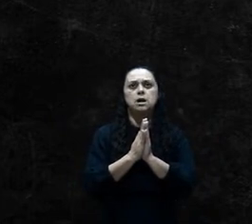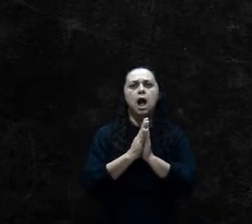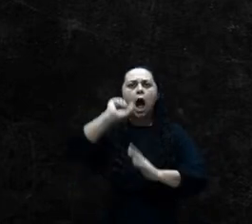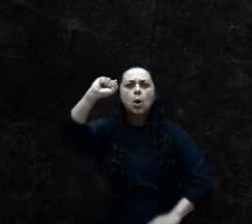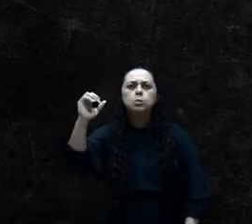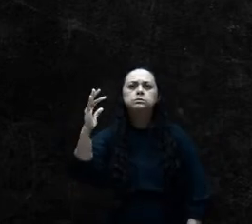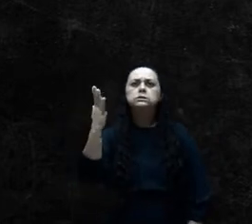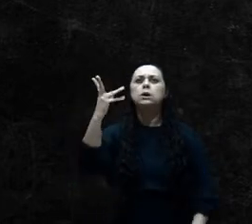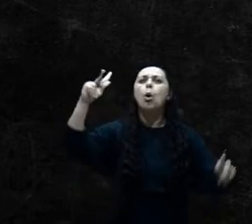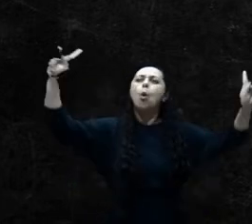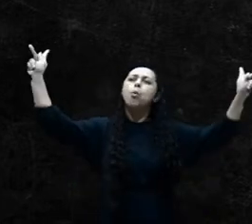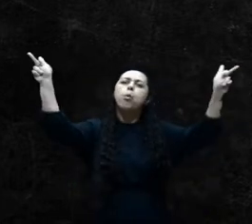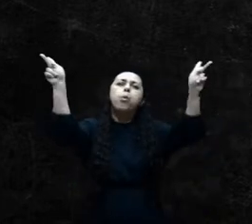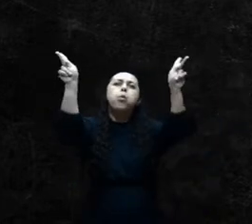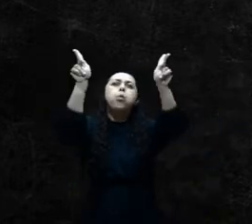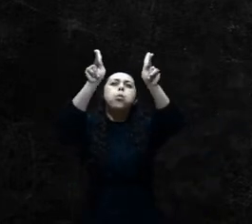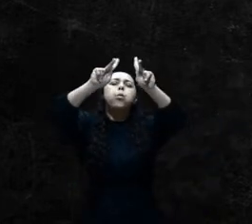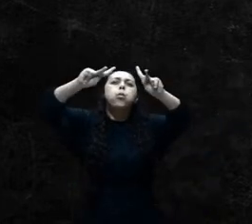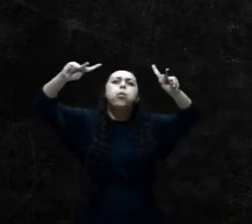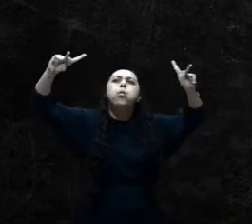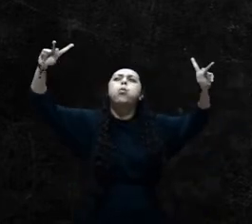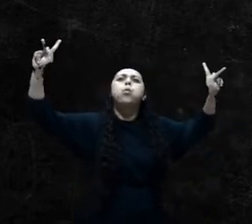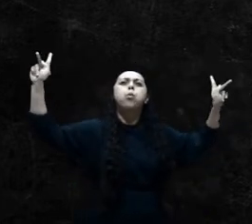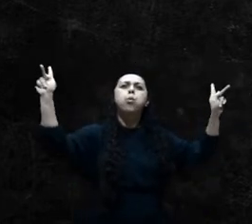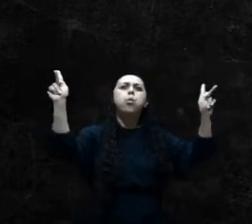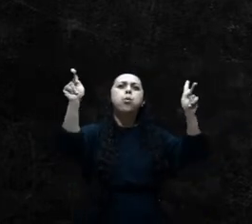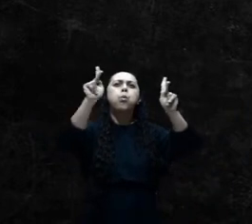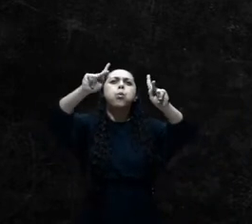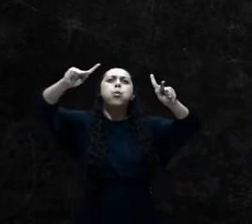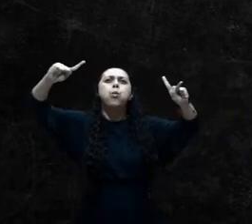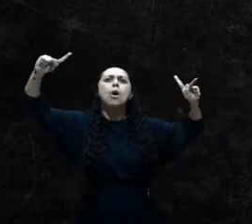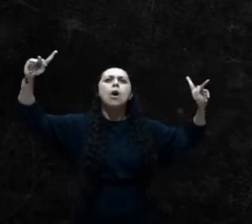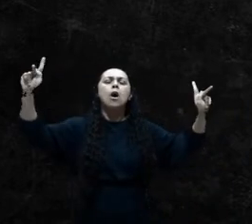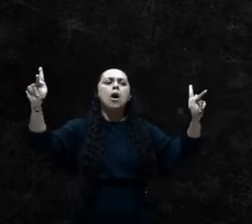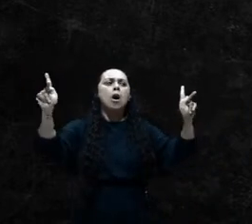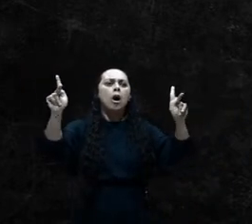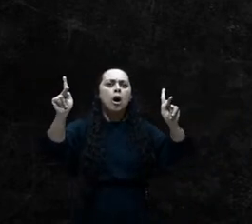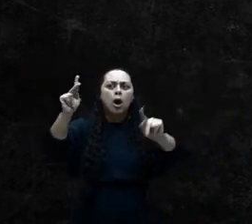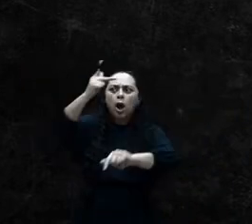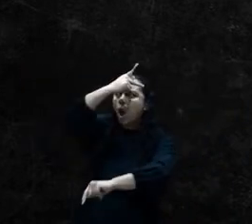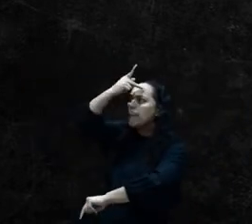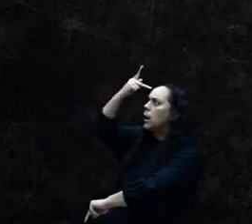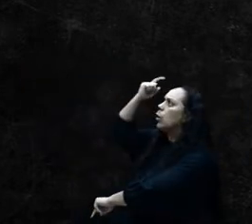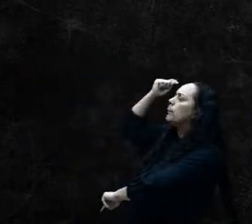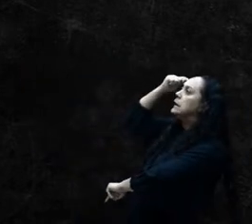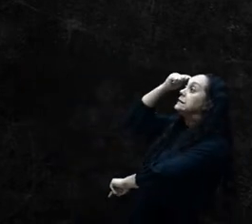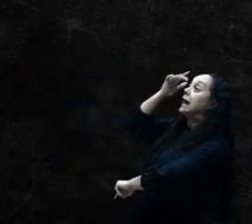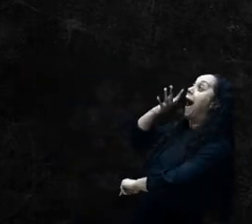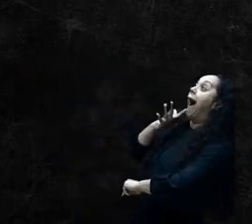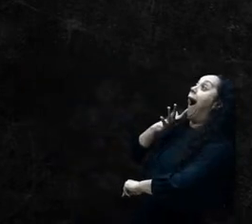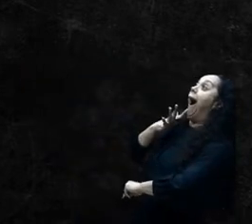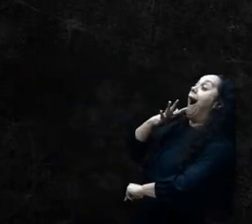precisavam um vento su e pensando eles ter alcançado o que desejavam